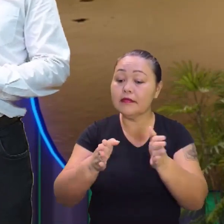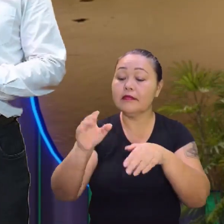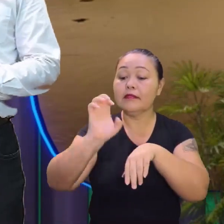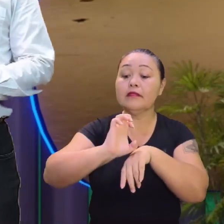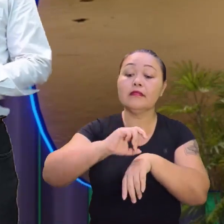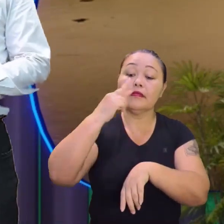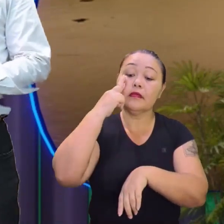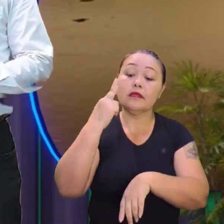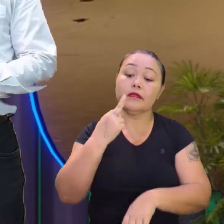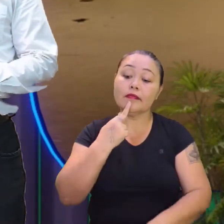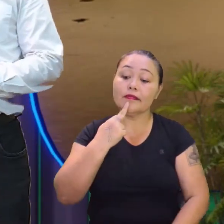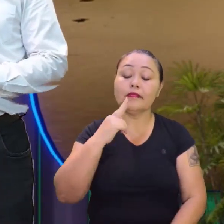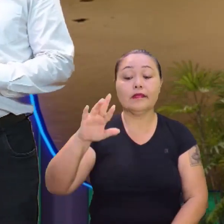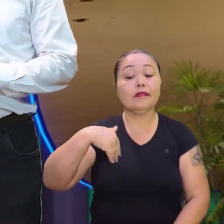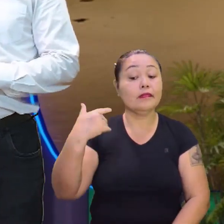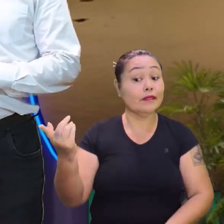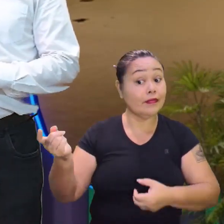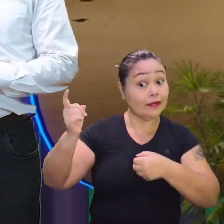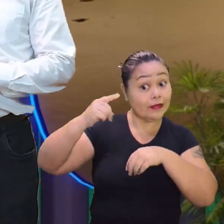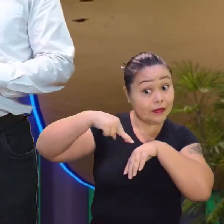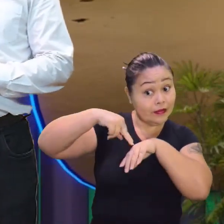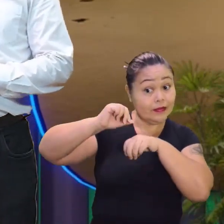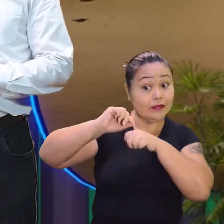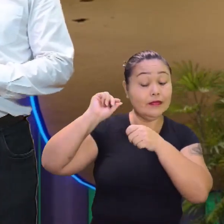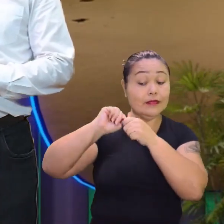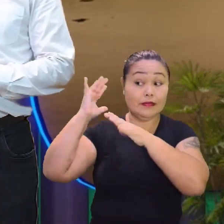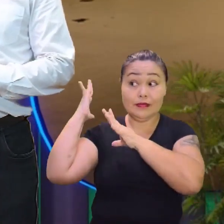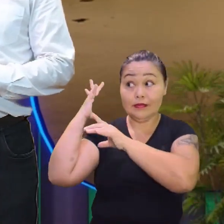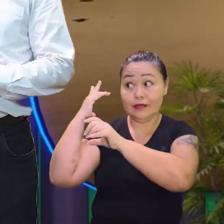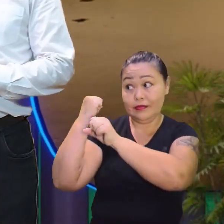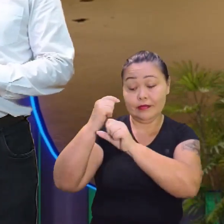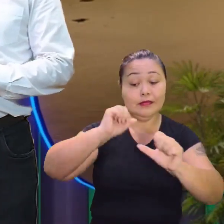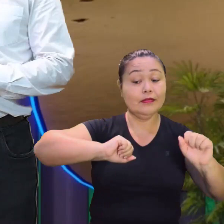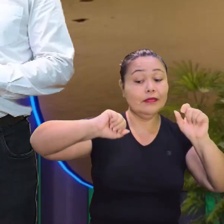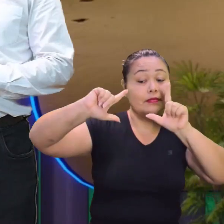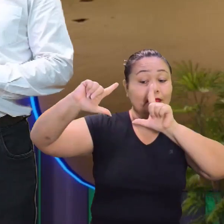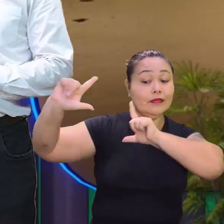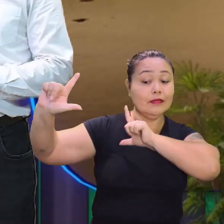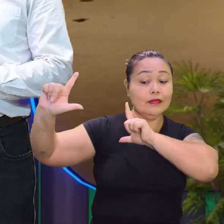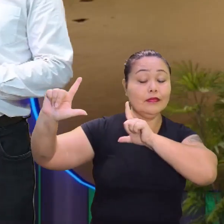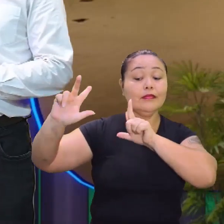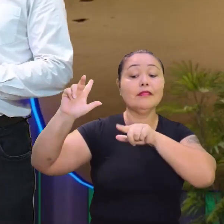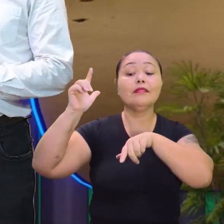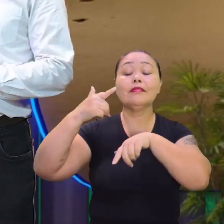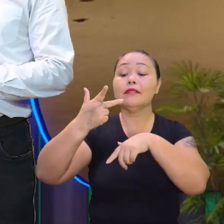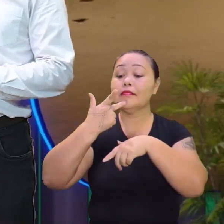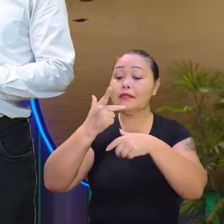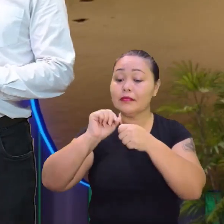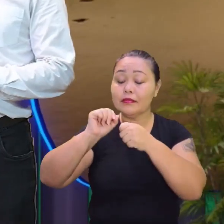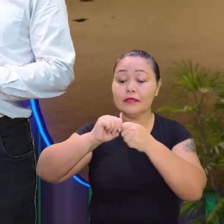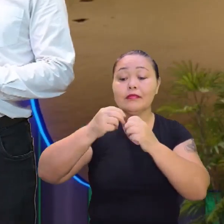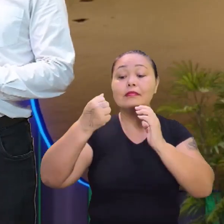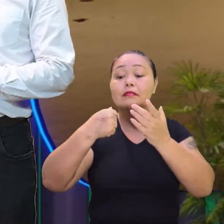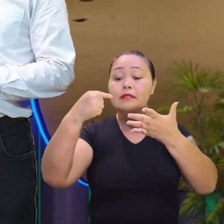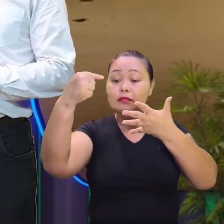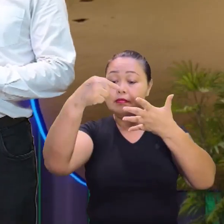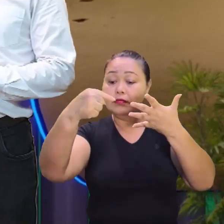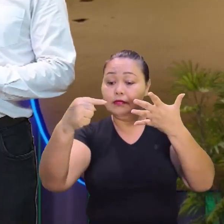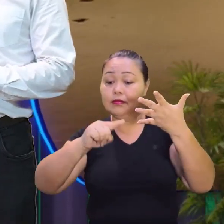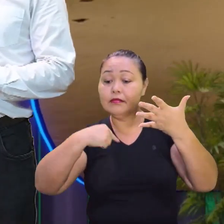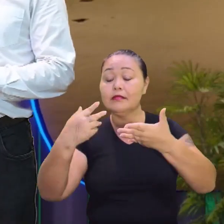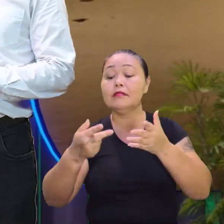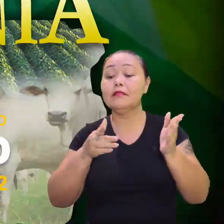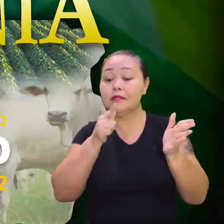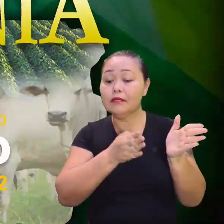a gente volta agora, galera, para poder fazer essa revisão, então de olho na tela, para a gente falar mais aspectos sobre a